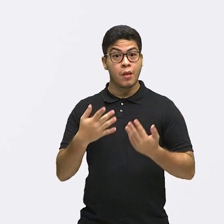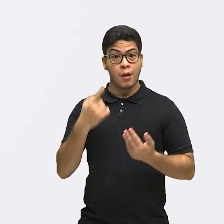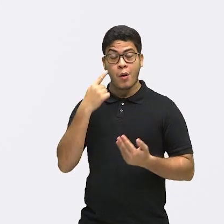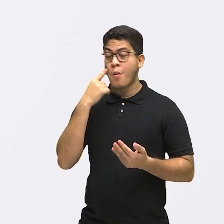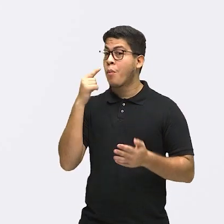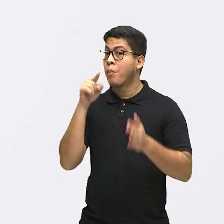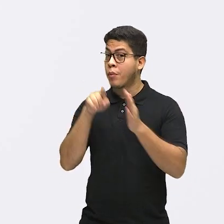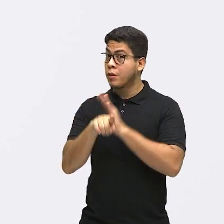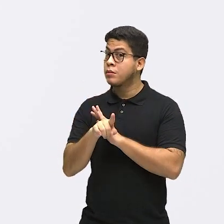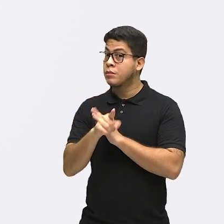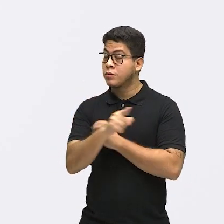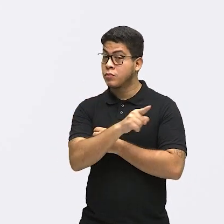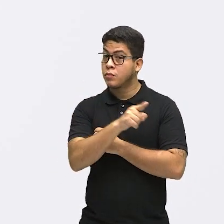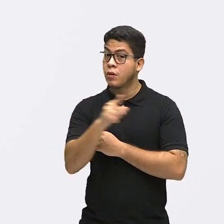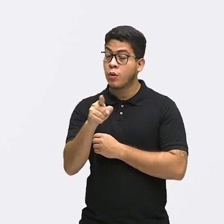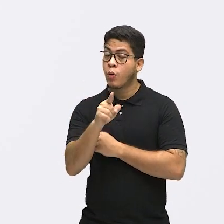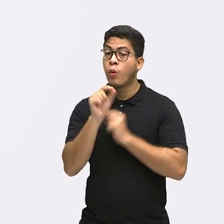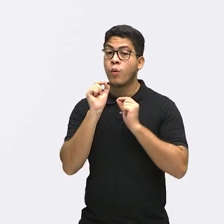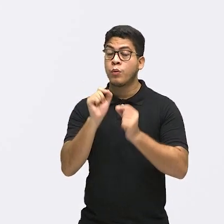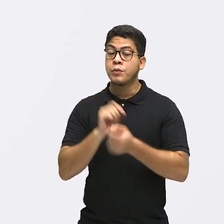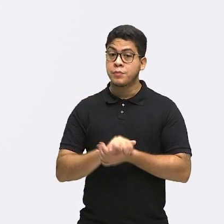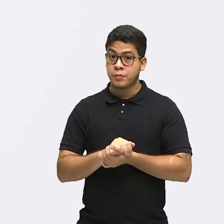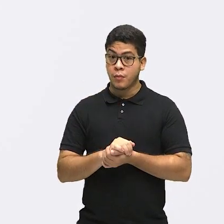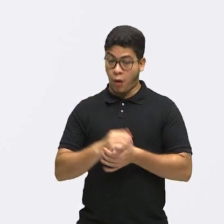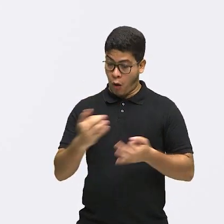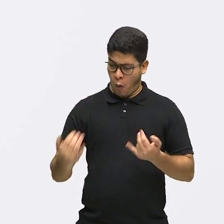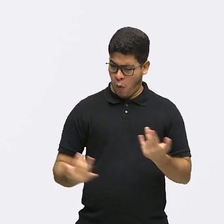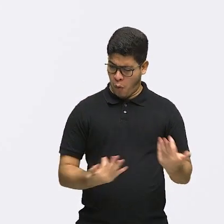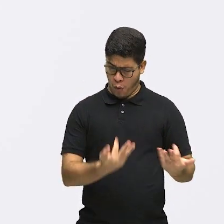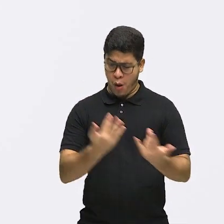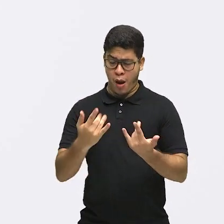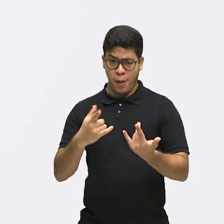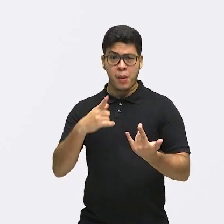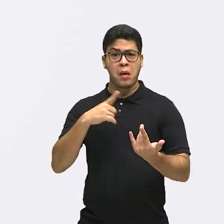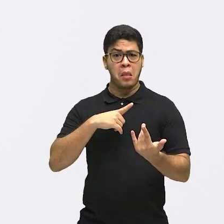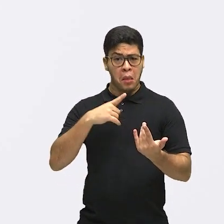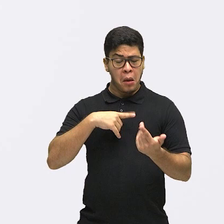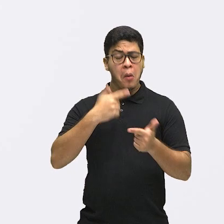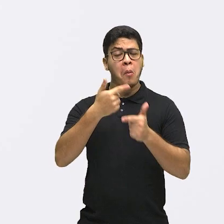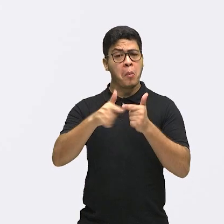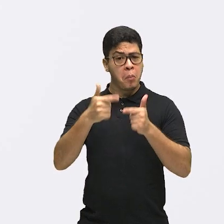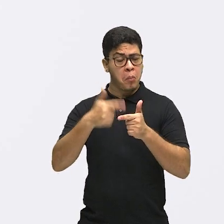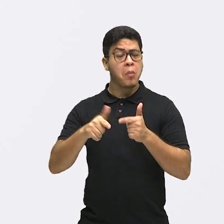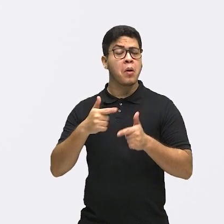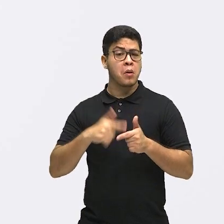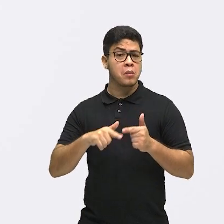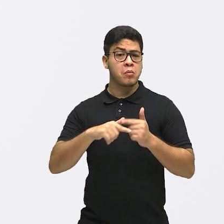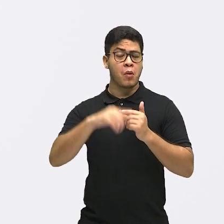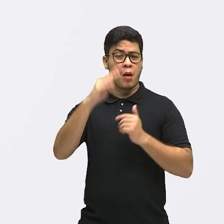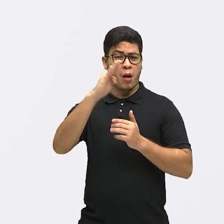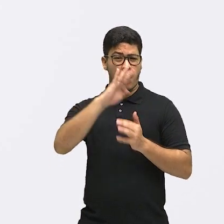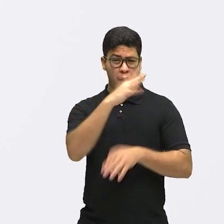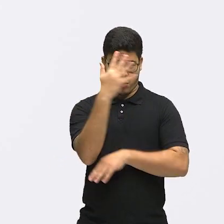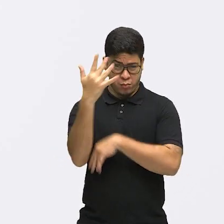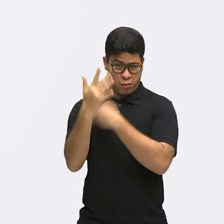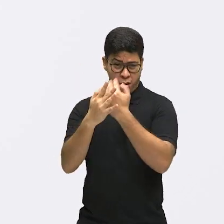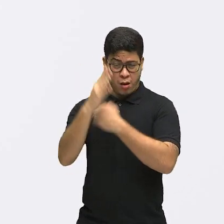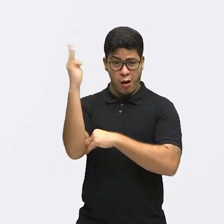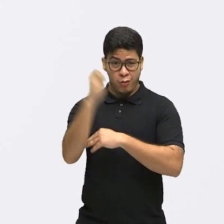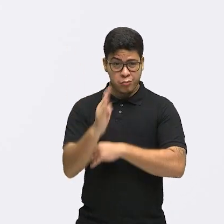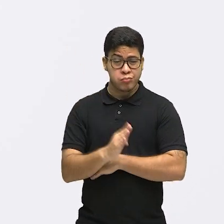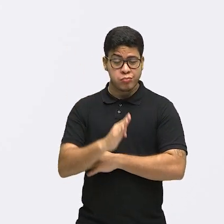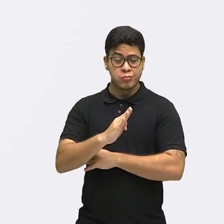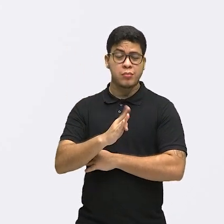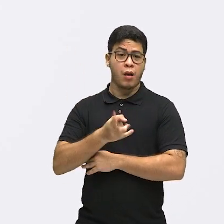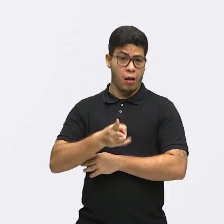de vocês o seguinte: as queimadas são um problema ambiental grave enfrentado em nosso